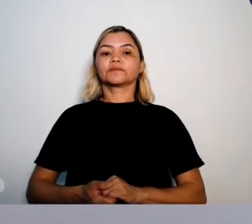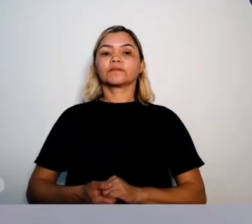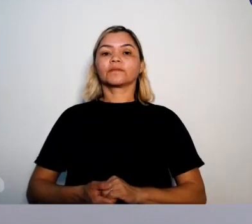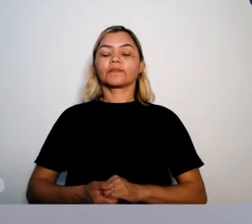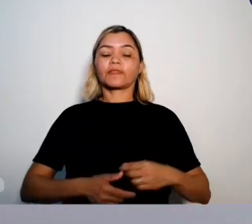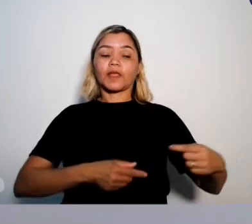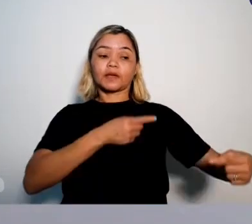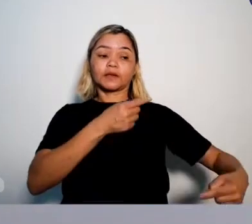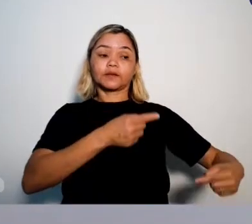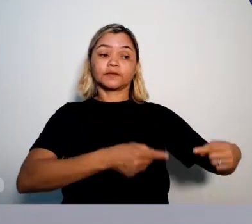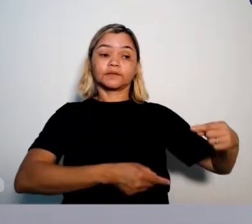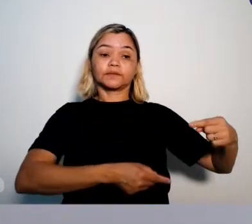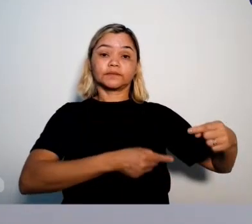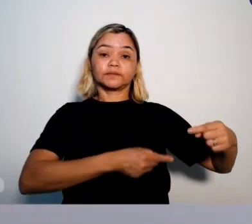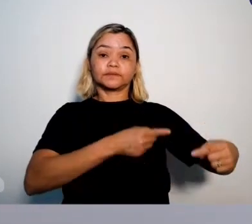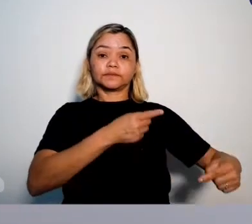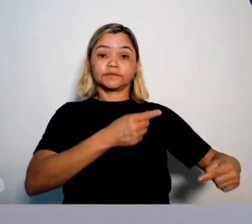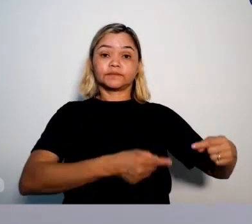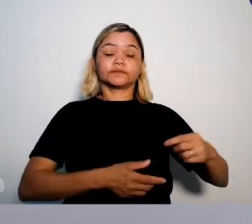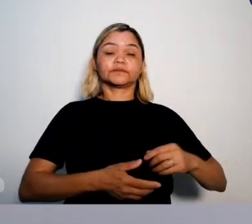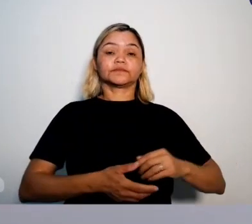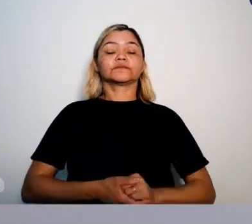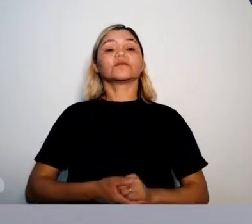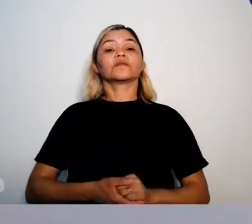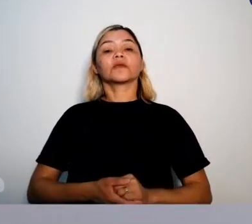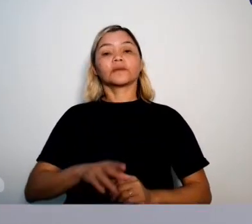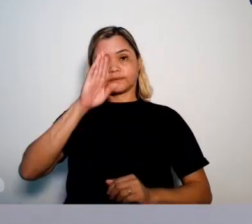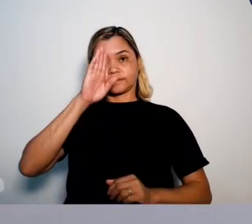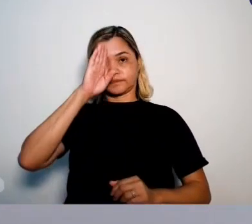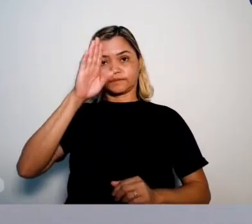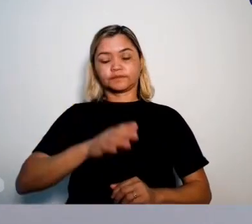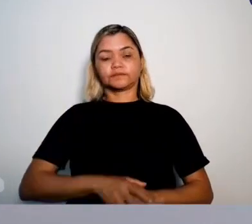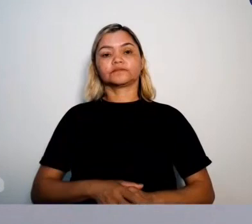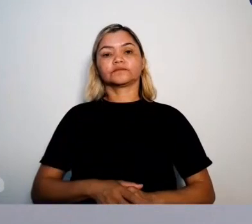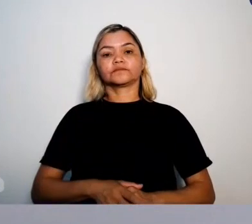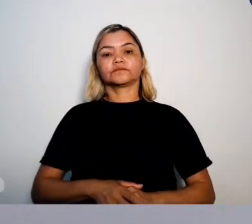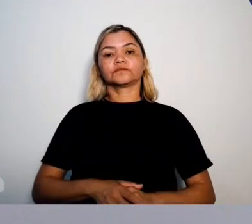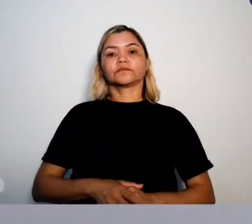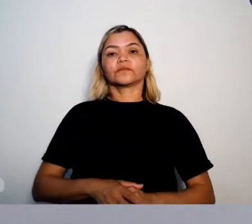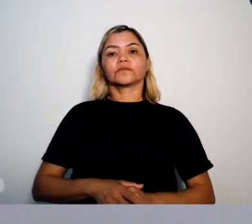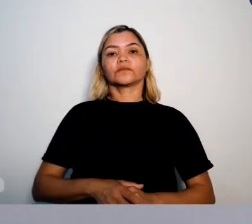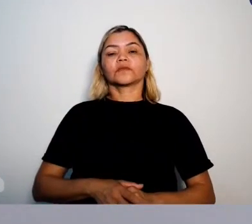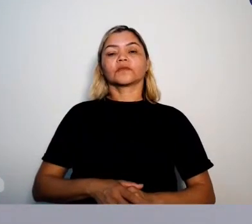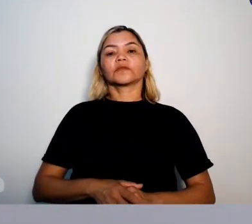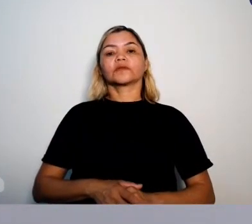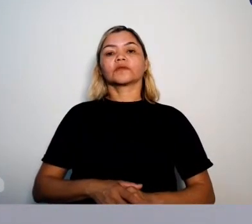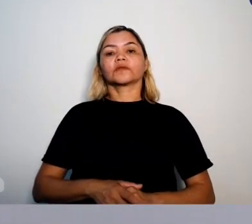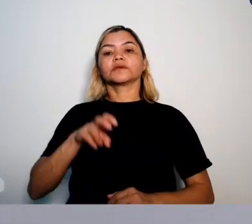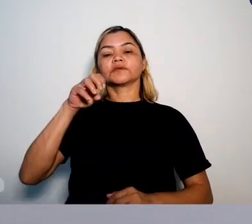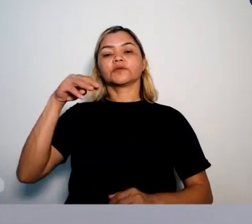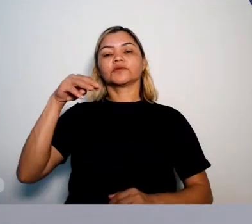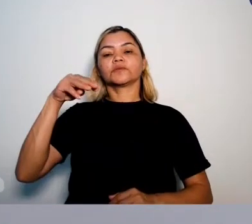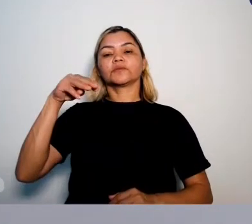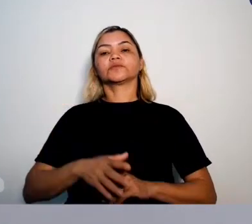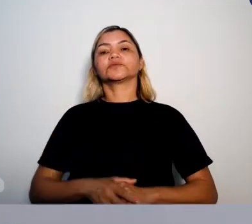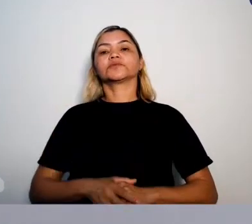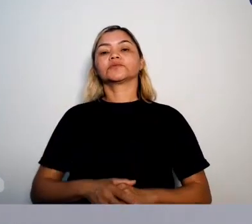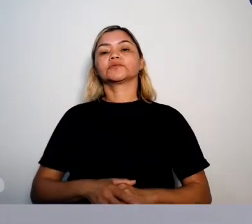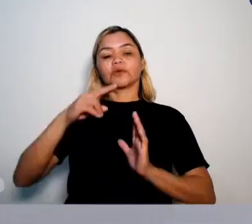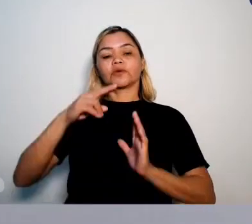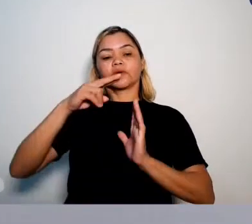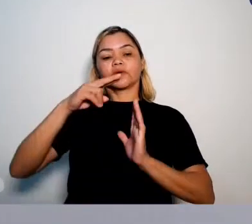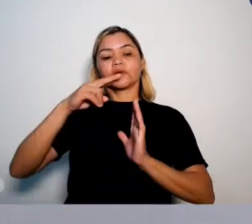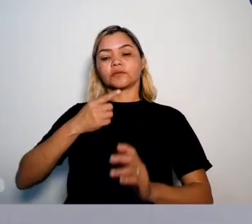discussão e de destaque do nobre vereador autor, vai escolher por 5 minutos do requerimento 1309.